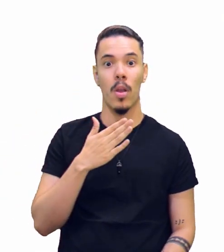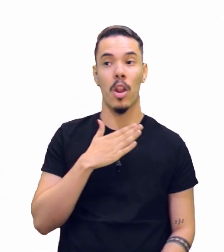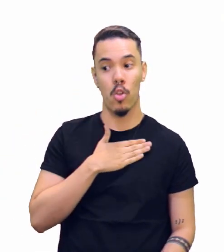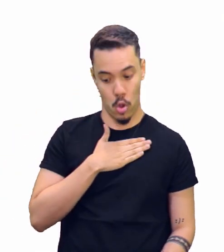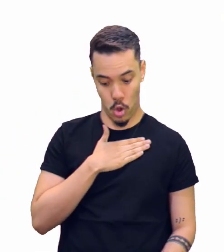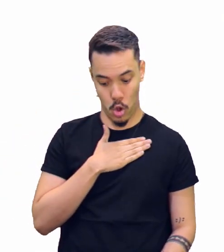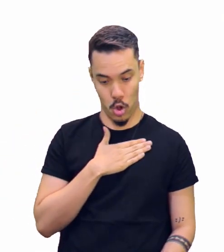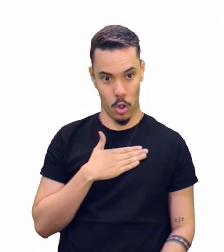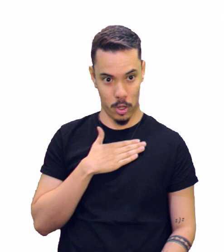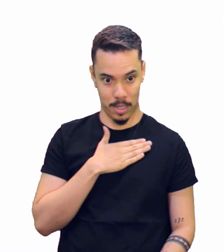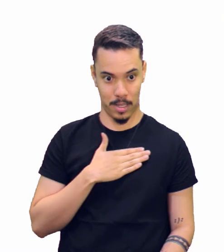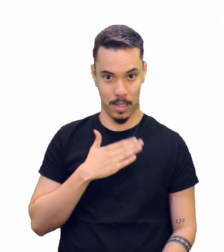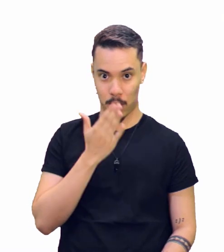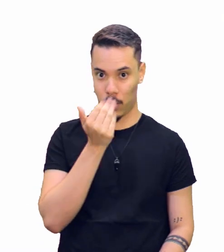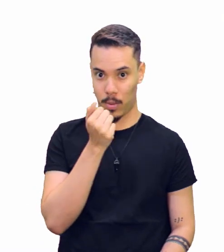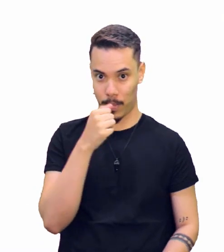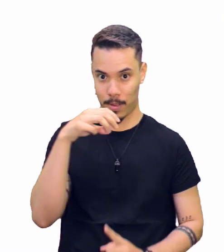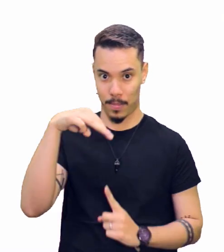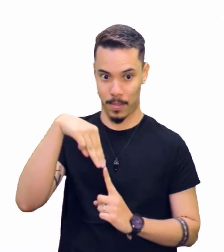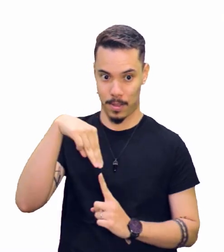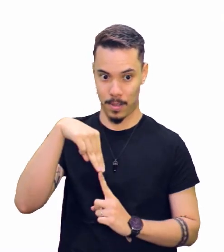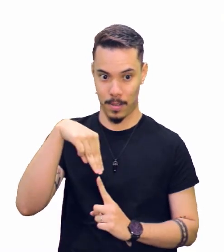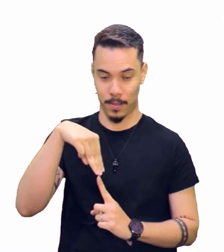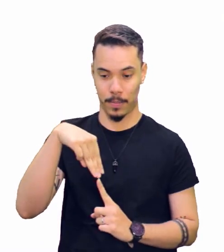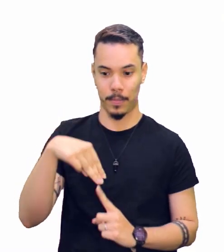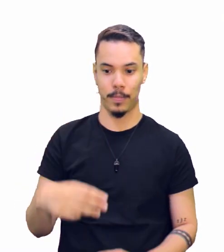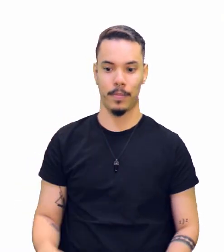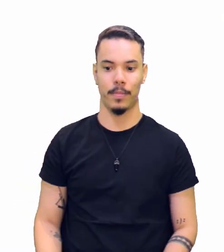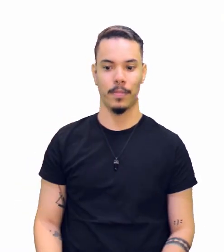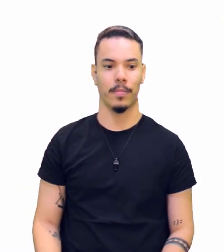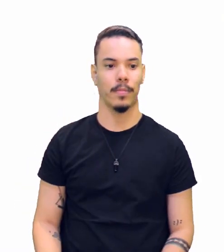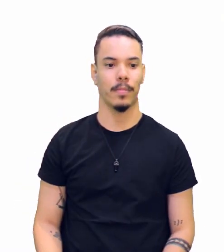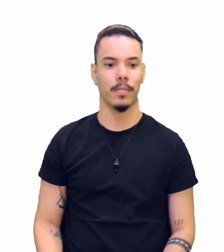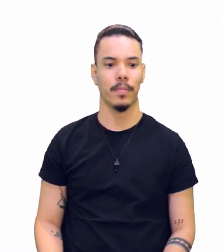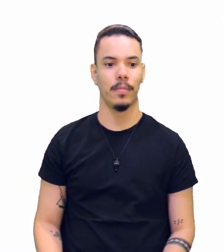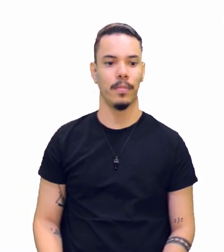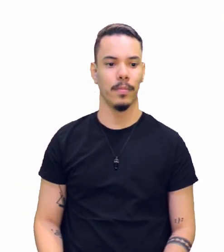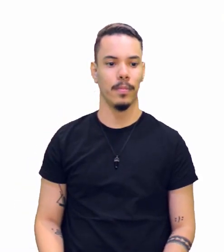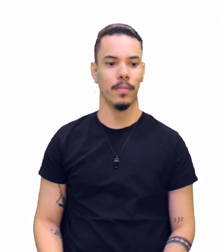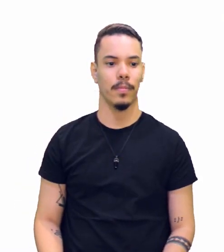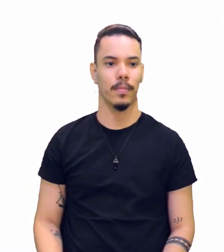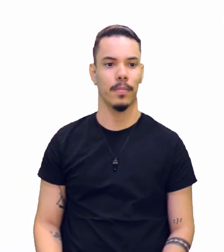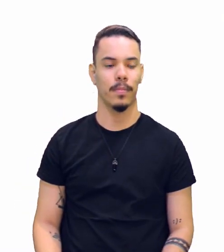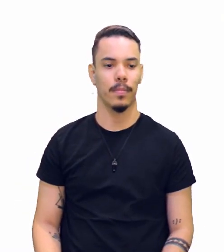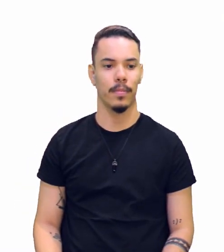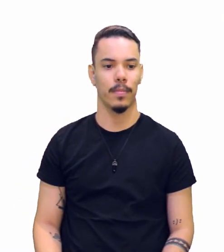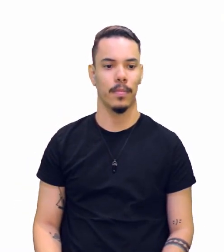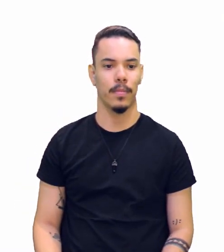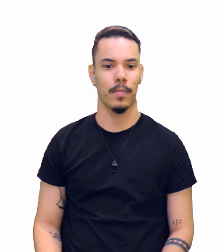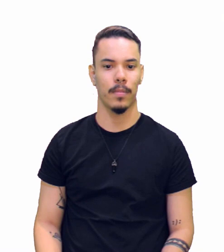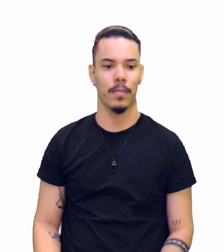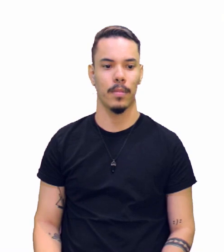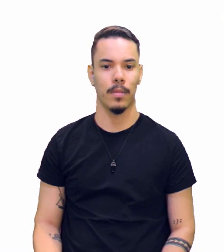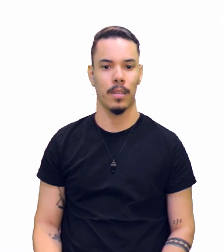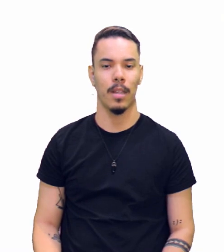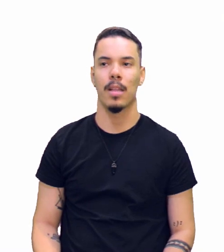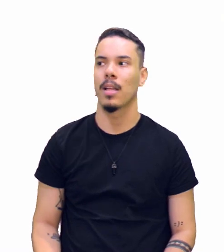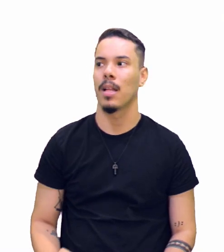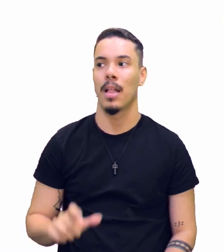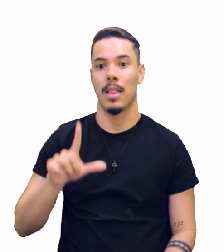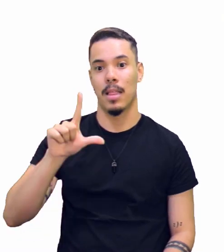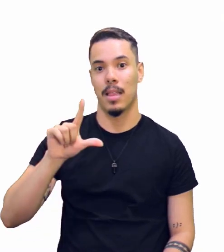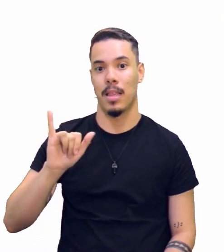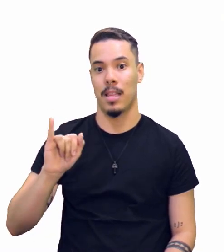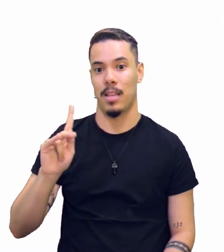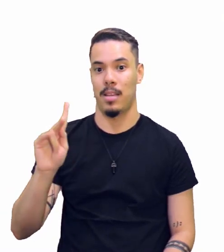ama comer no McDonald's ele falou like Então olha aí você ia Ah eu mesmo mesmo que eu fale like love Ah é a mesma coisa